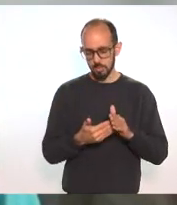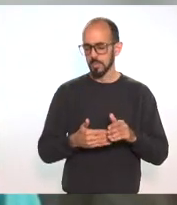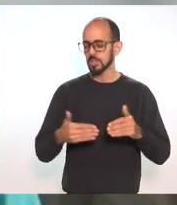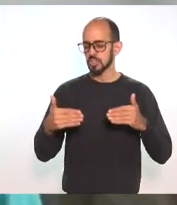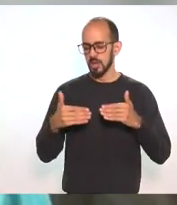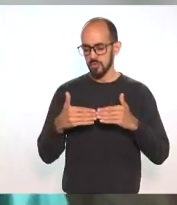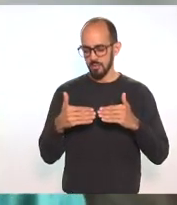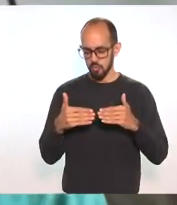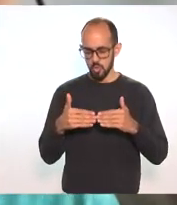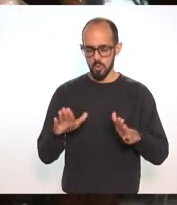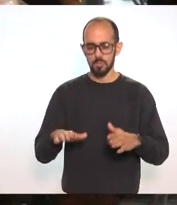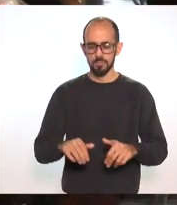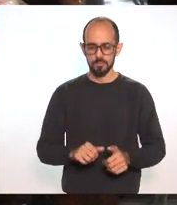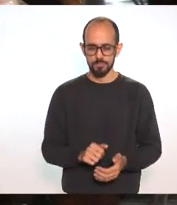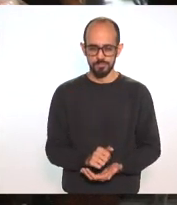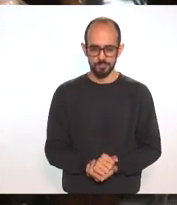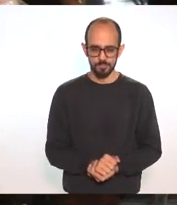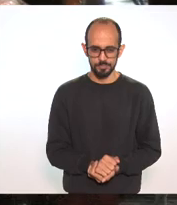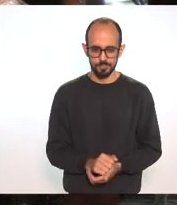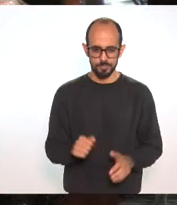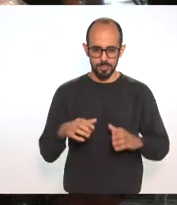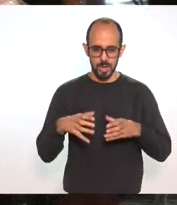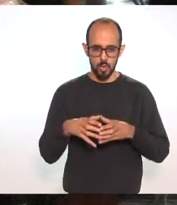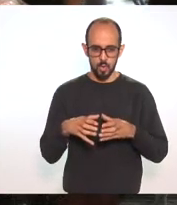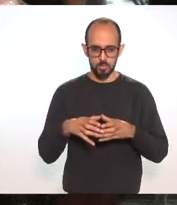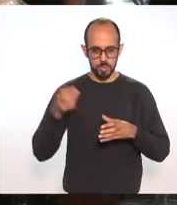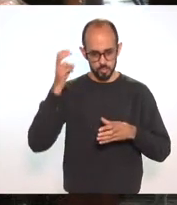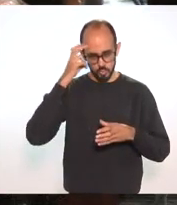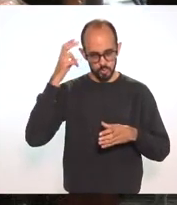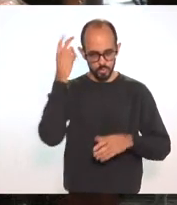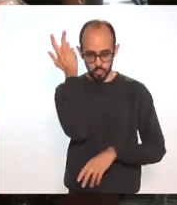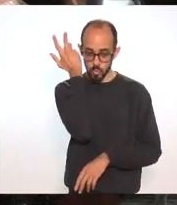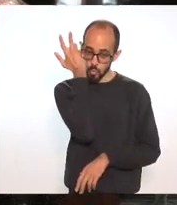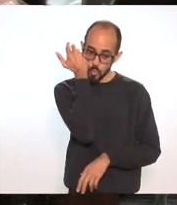Muito obrigado. Pela Comissão de Cultura, deputado Eliomar Coelho.